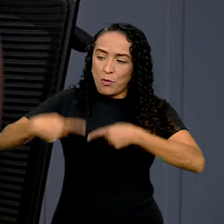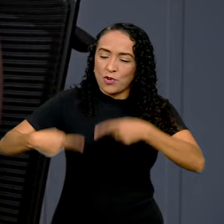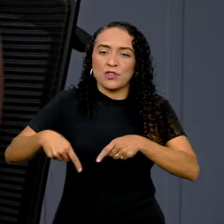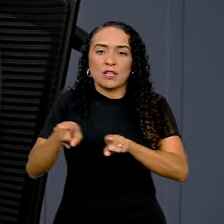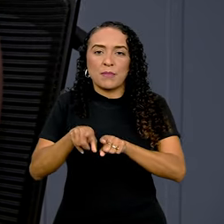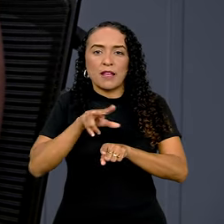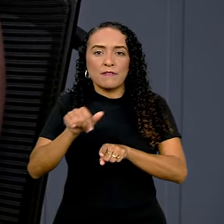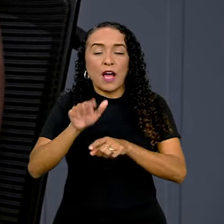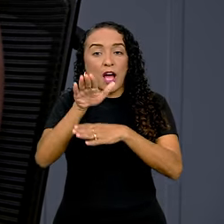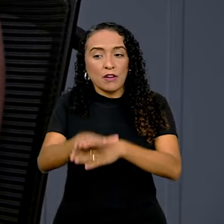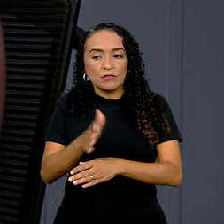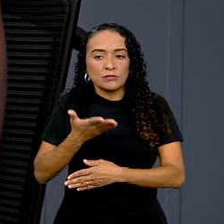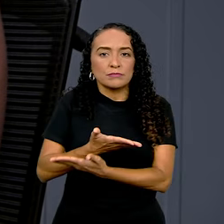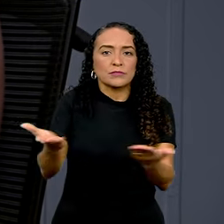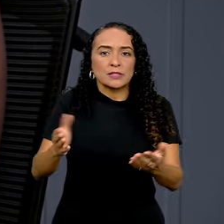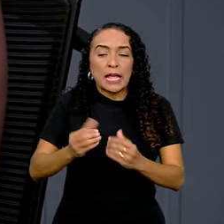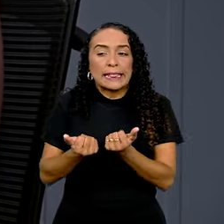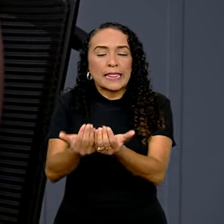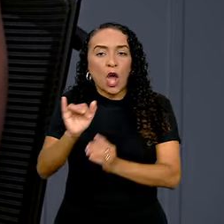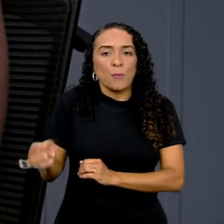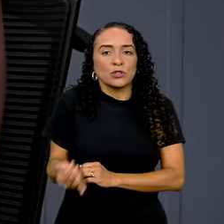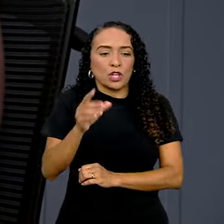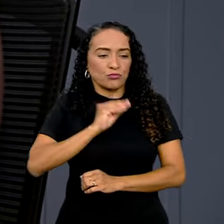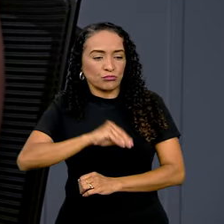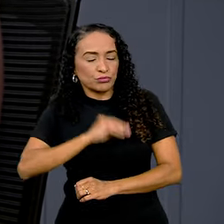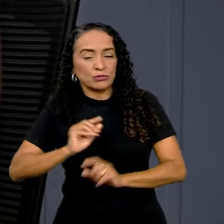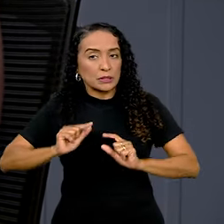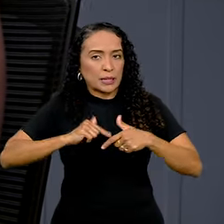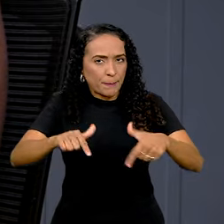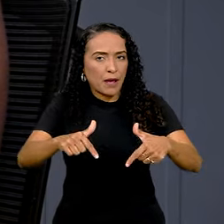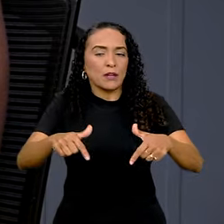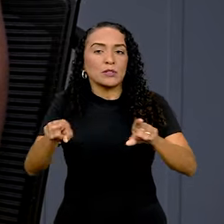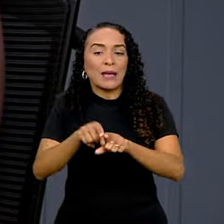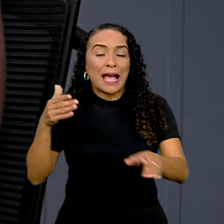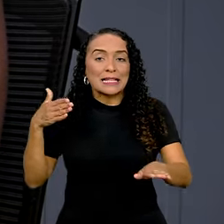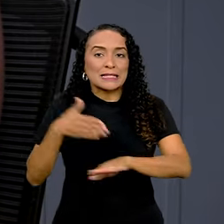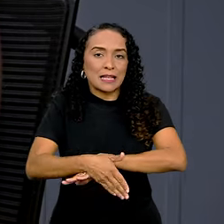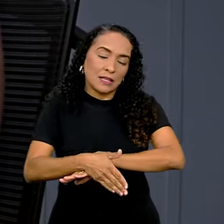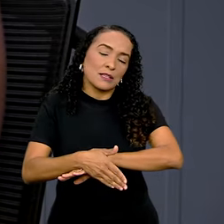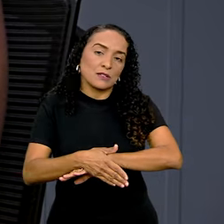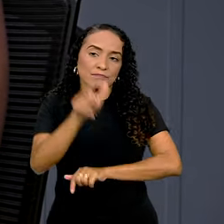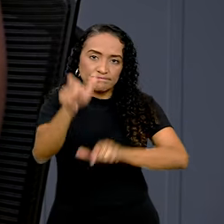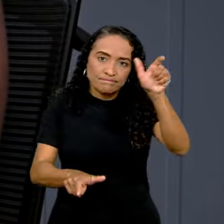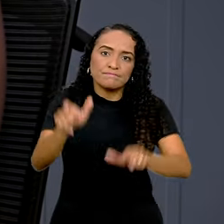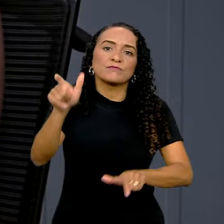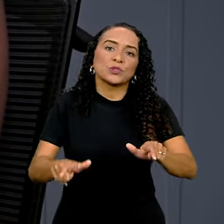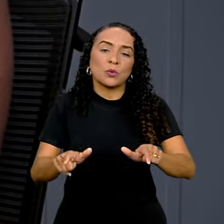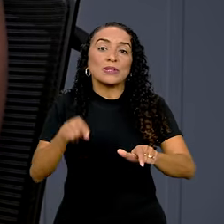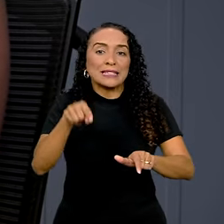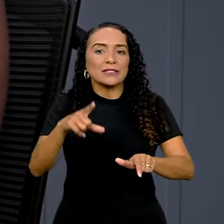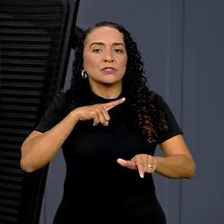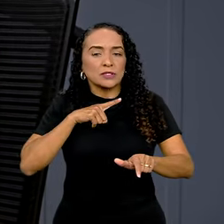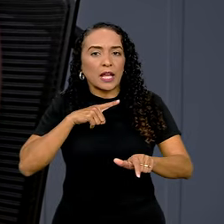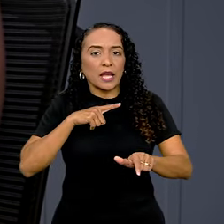políticas que vão na direção de dar mais oportunidad de renda de trabalho de acesso né das pessoas